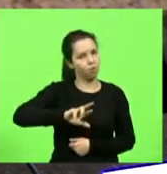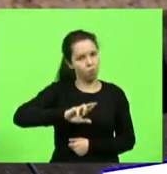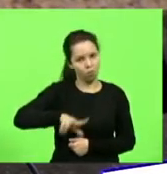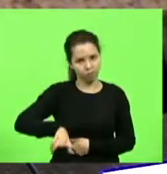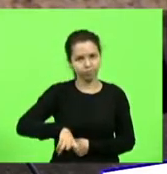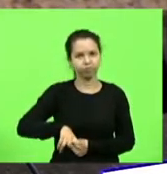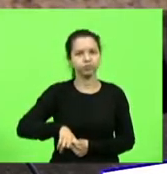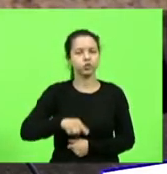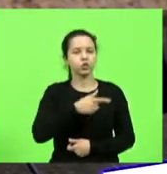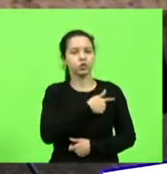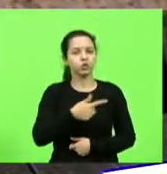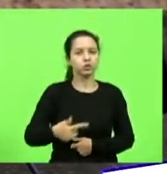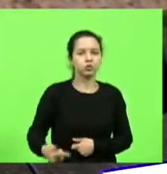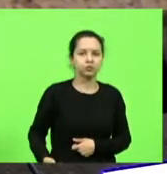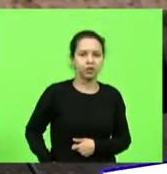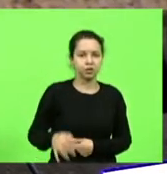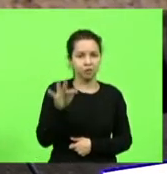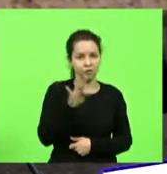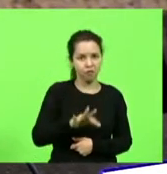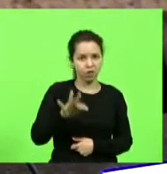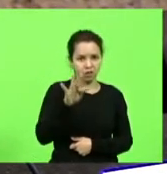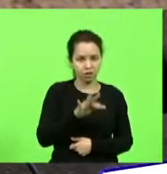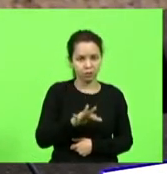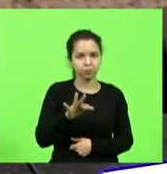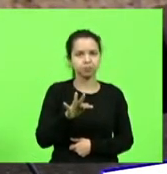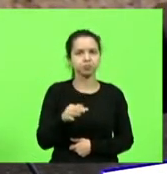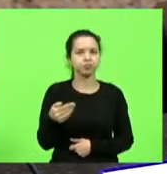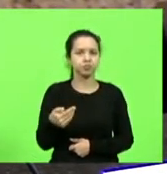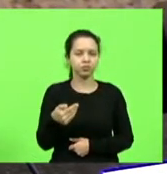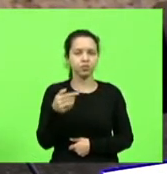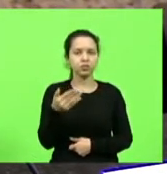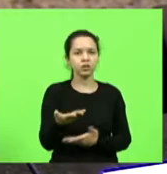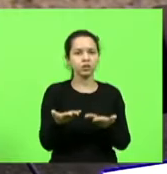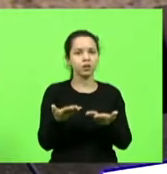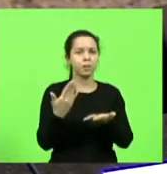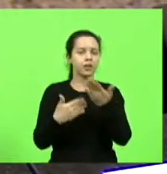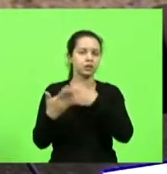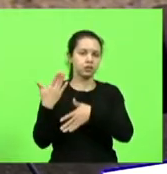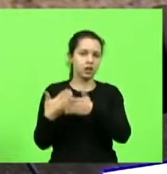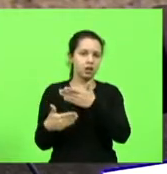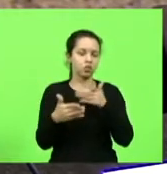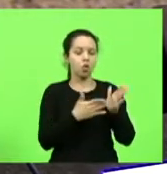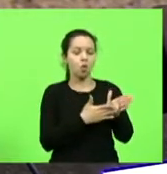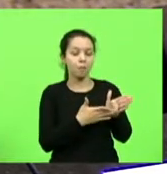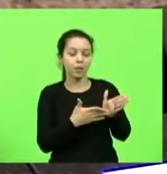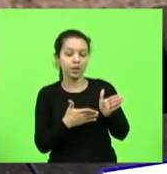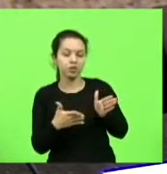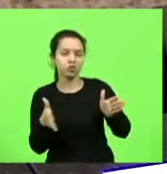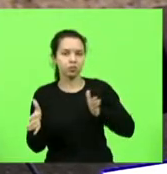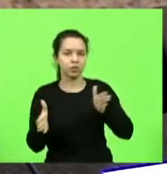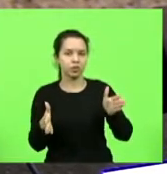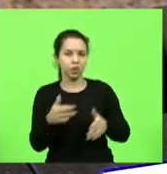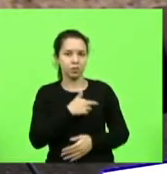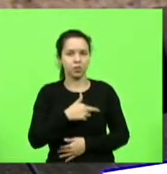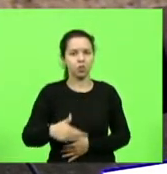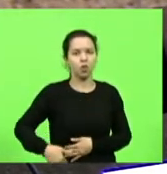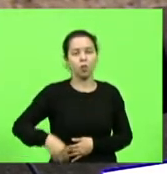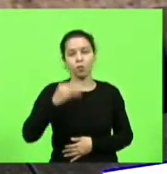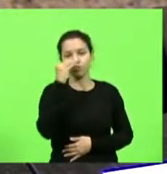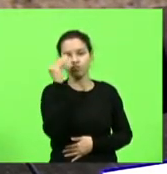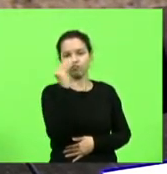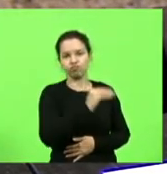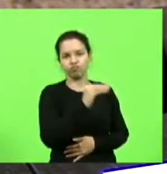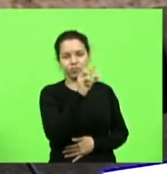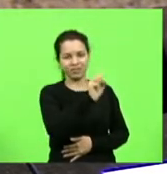um governo federal que sistematicamente, isso desde o início do período republicano, ignora Santa Catarina. Não é uma